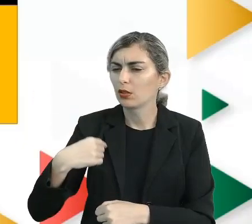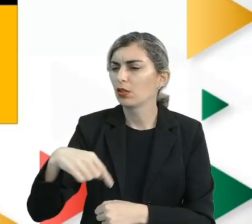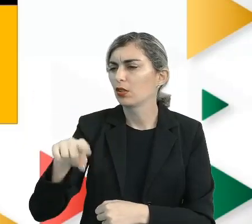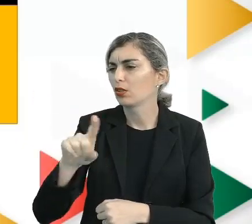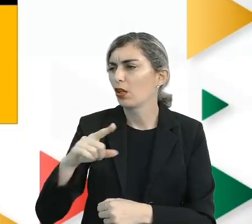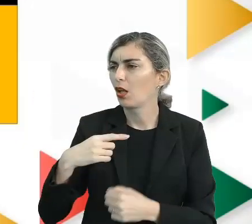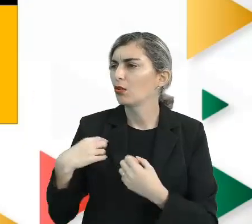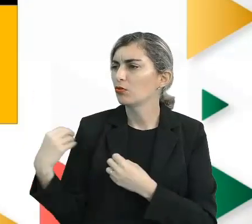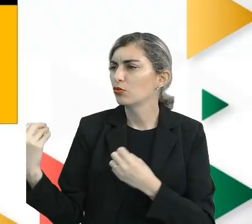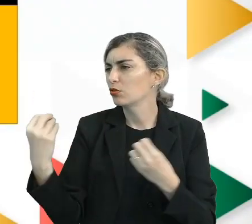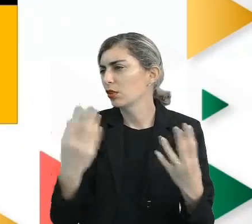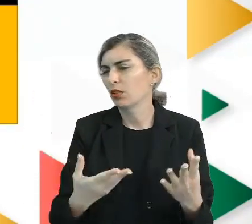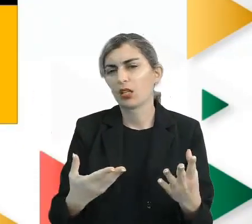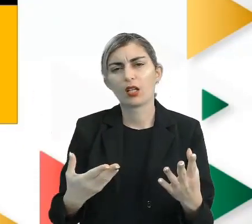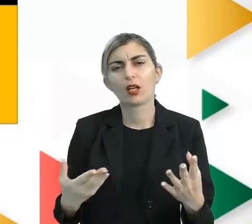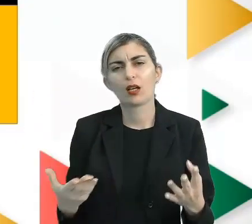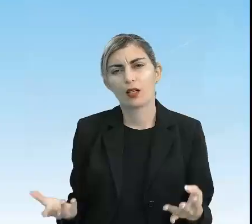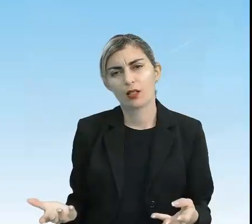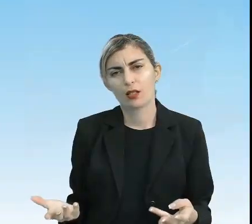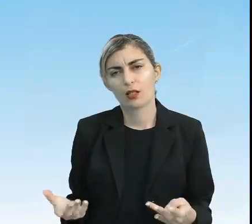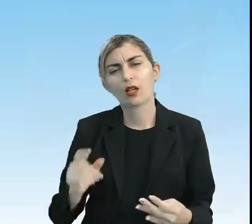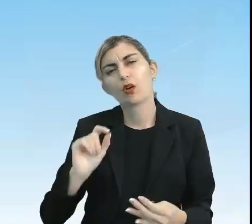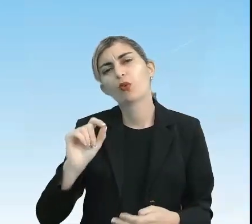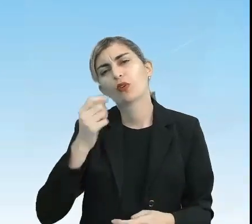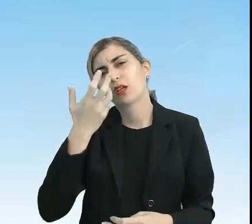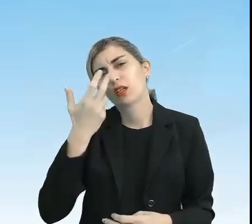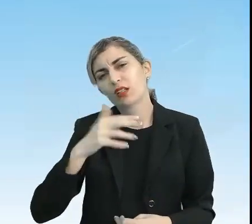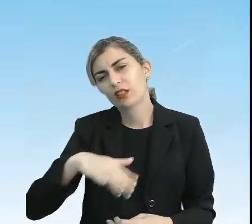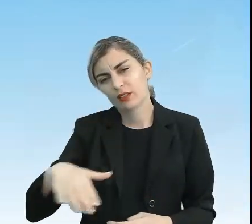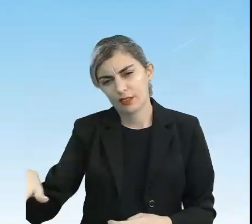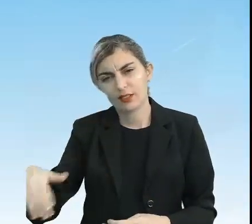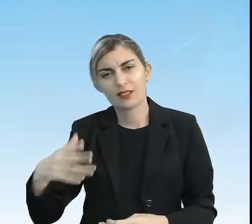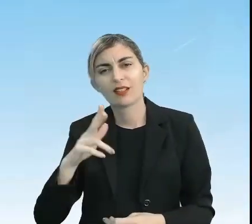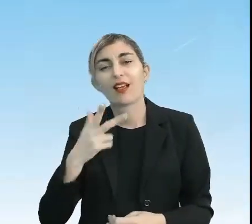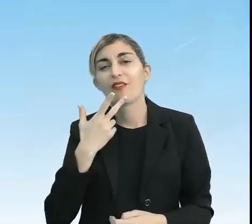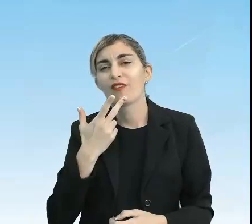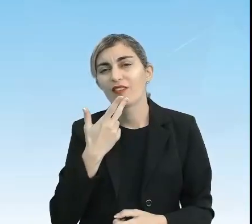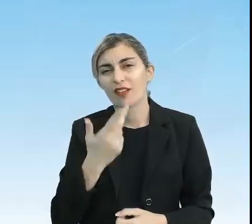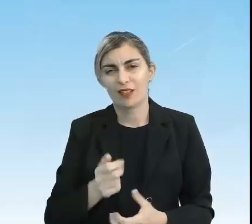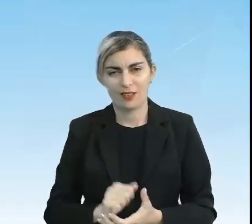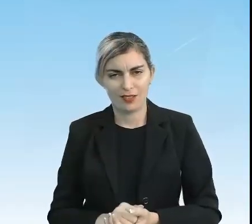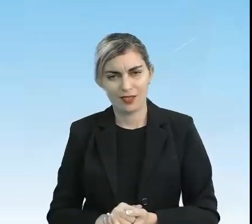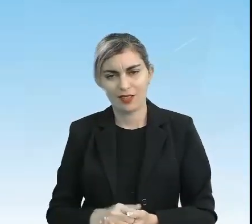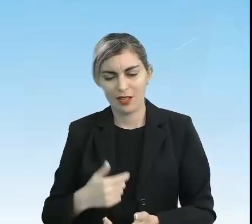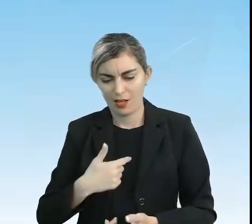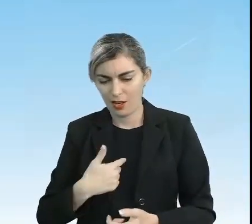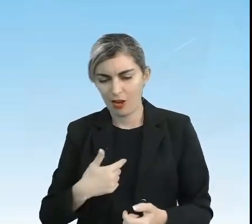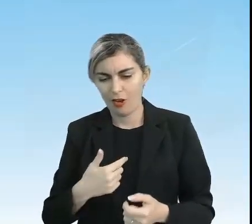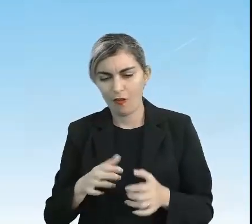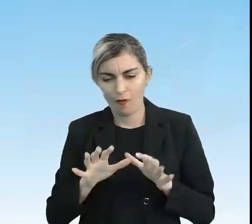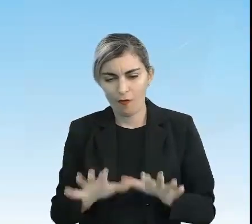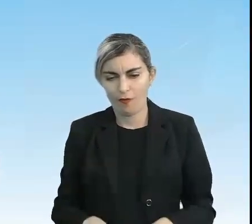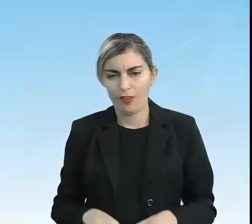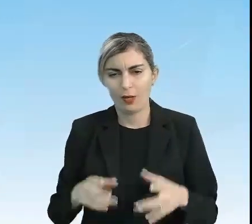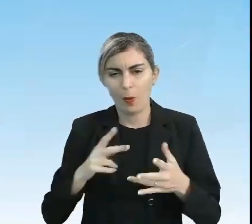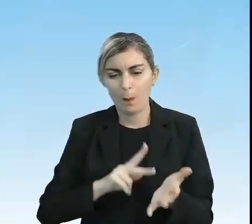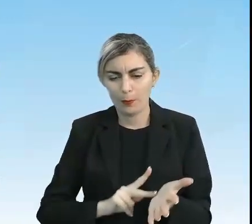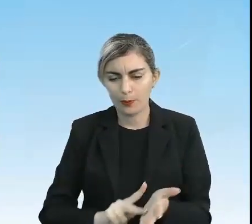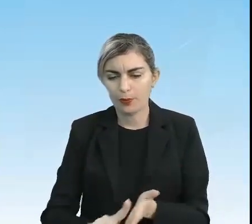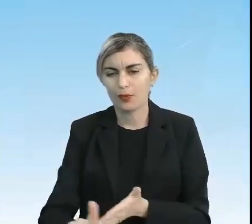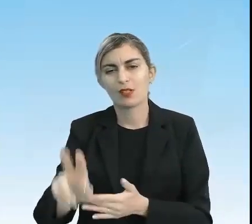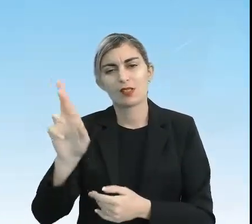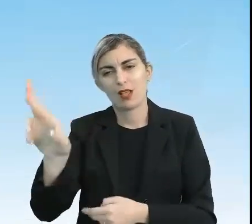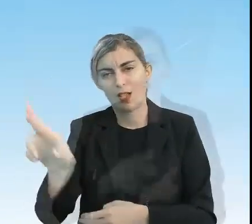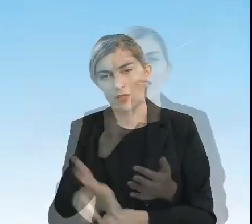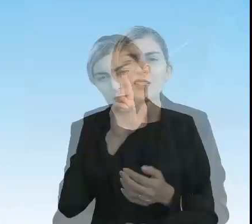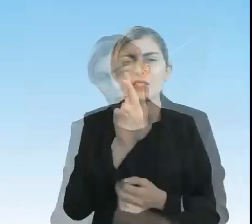nos entregar? O que quer dizer isso? O que é que essa criança É quis por isso que dizer? Luiz Gonzaga Júnior diz: eu fico com a pureza da